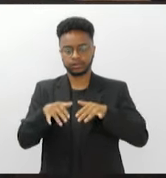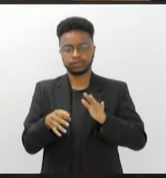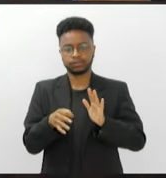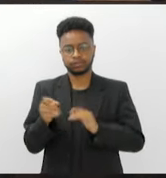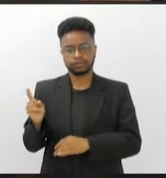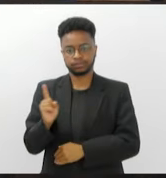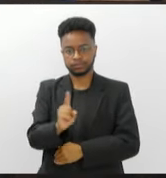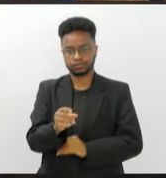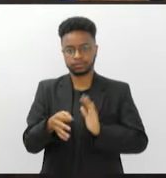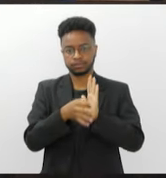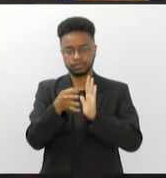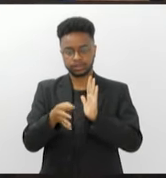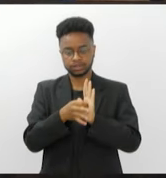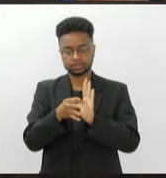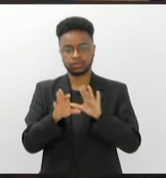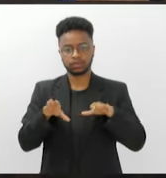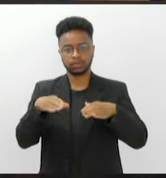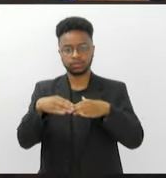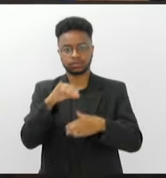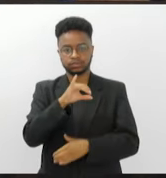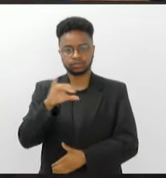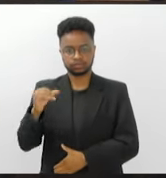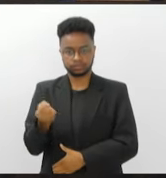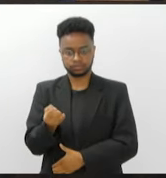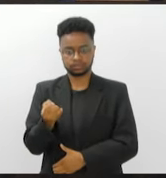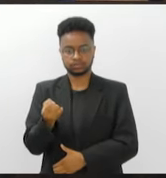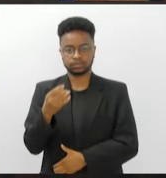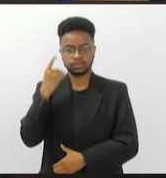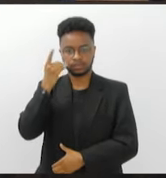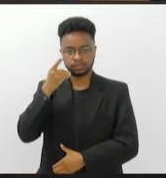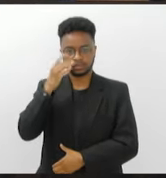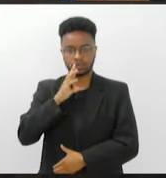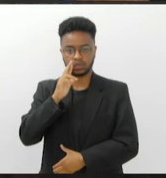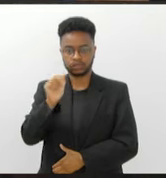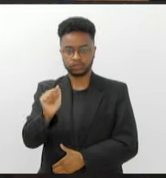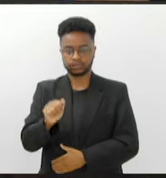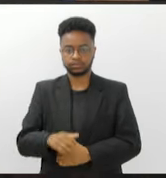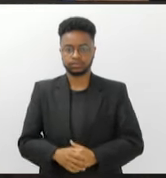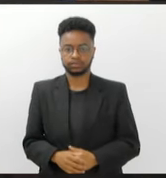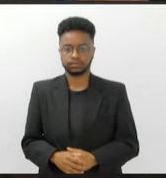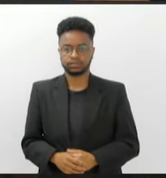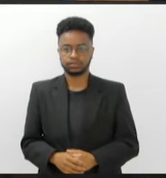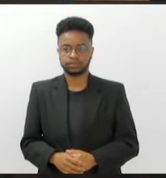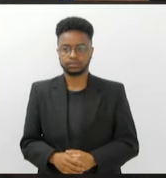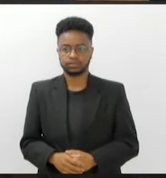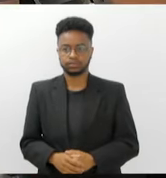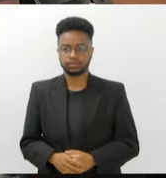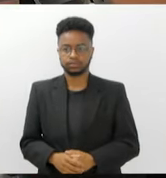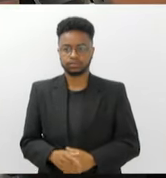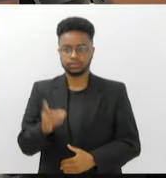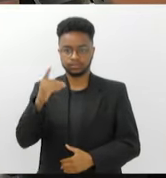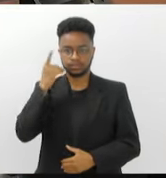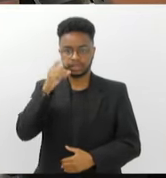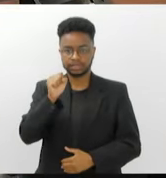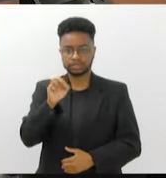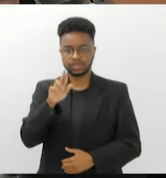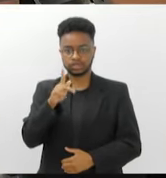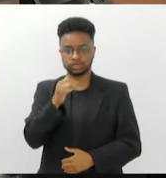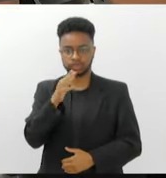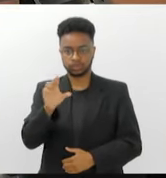parecer pela Comissão de Constituição e Justiça, deputado Rodrigo Amorim, deputado doutor